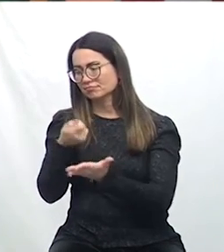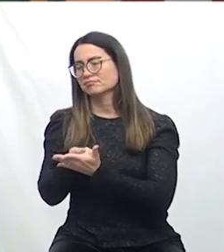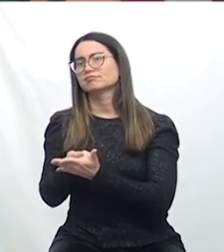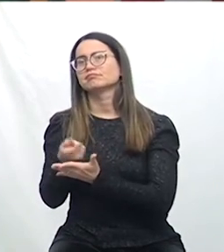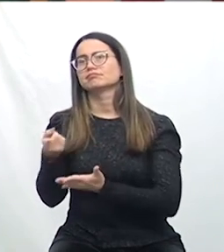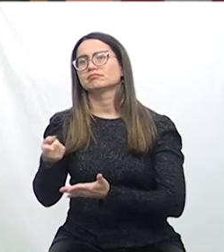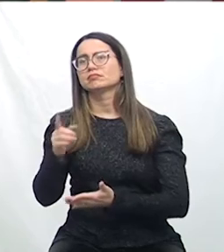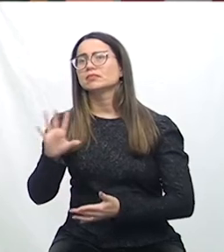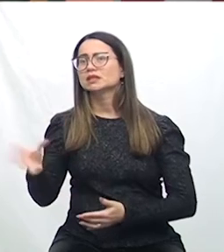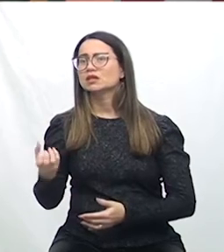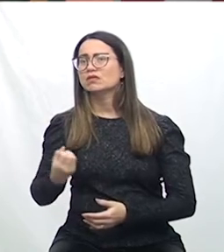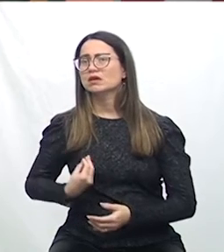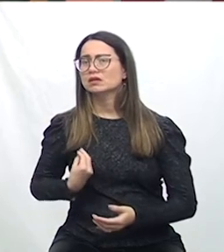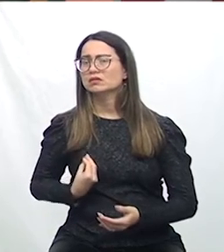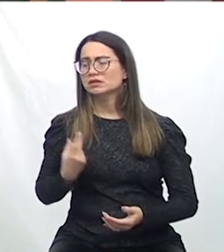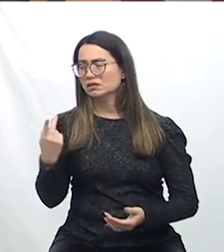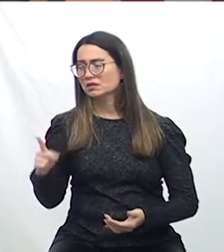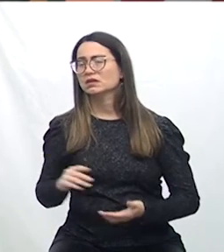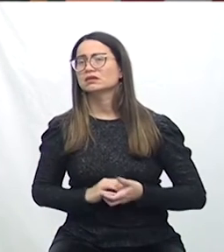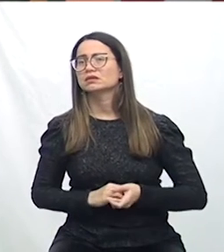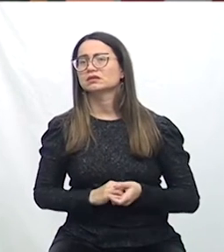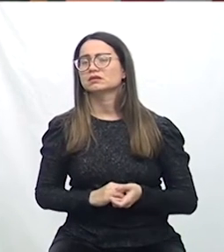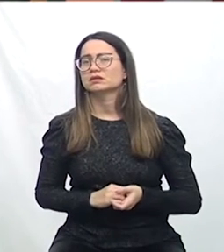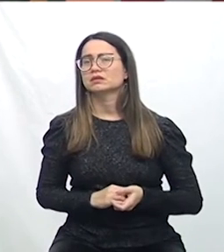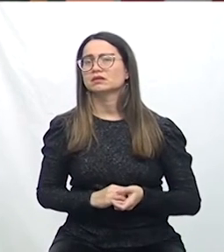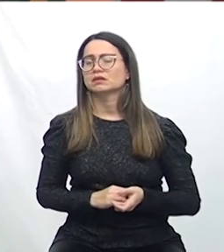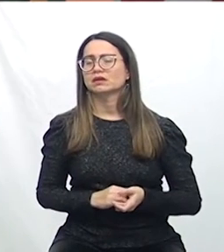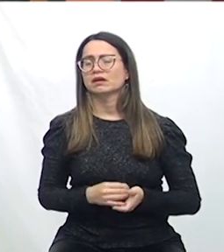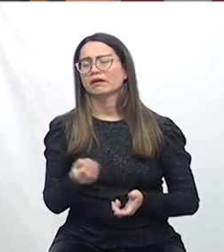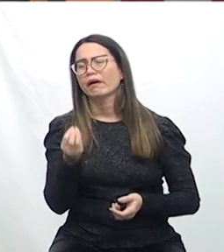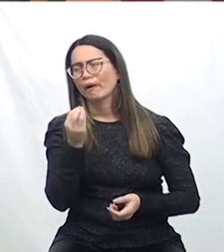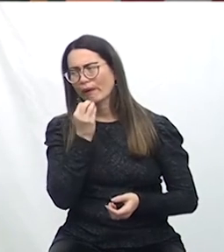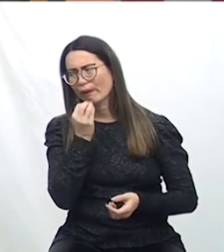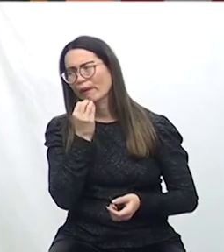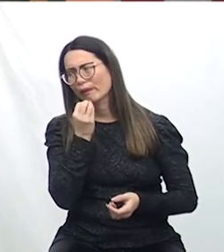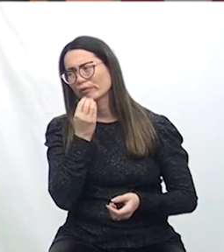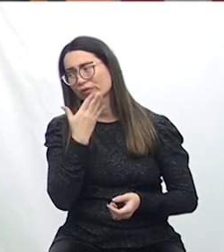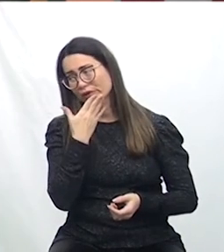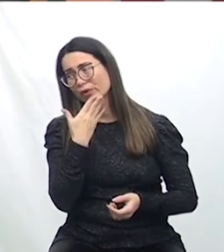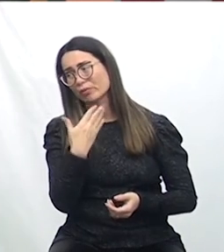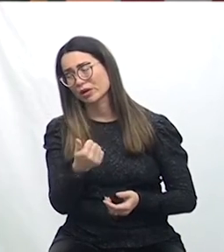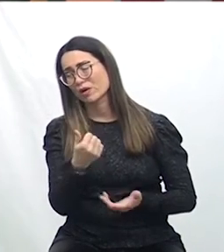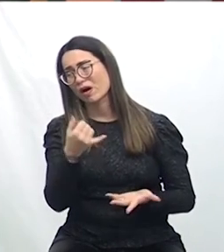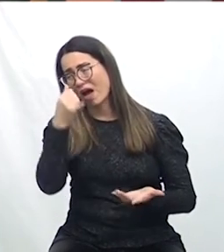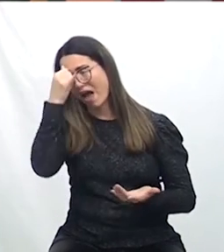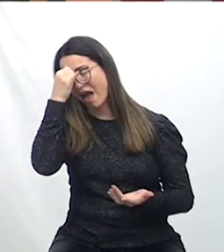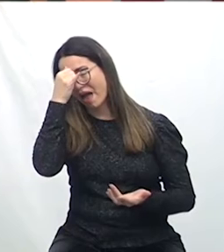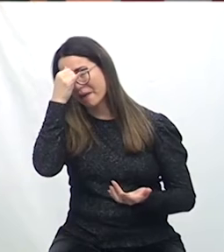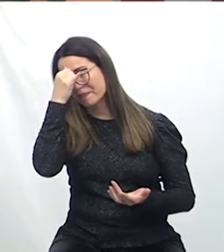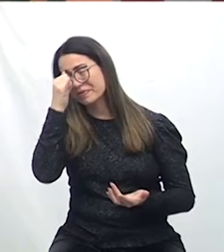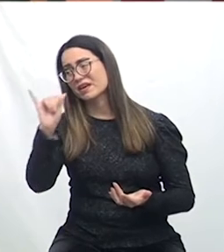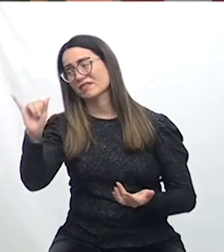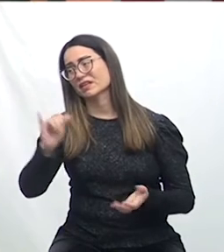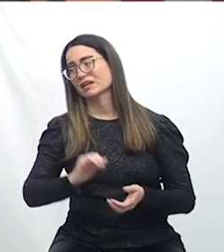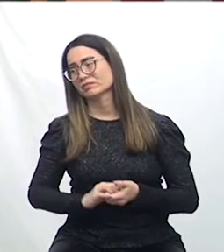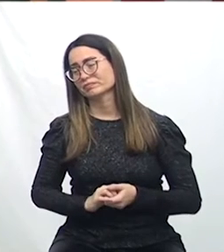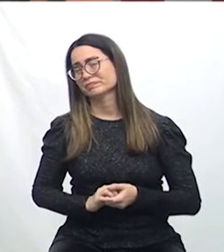pessoas. Lógico que o melhor fosse trabalhar na prevenção, né, trabalhar